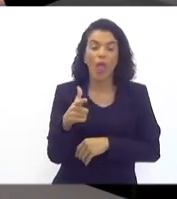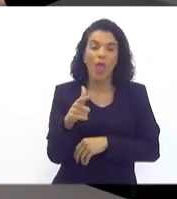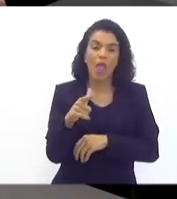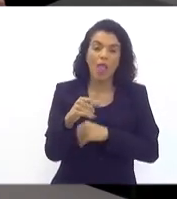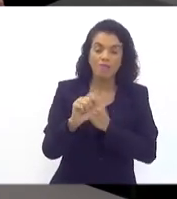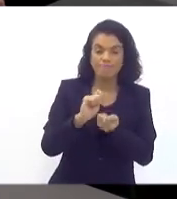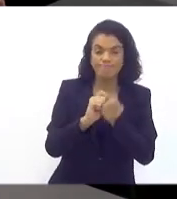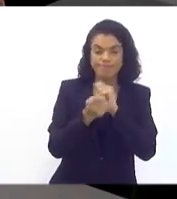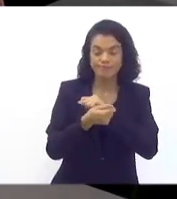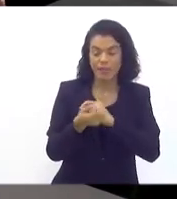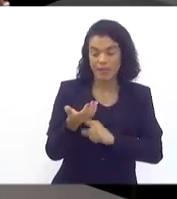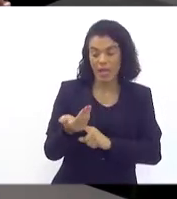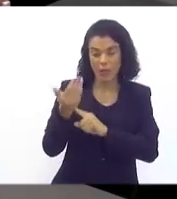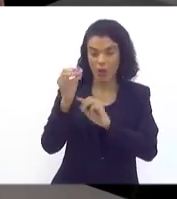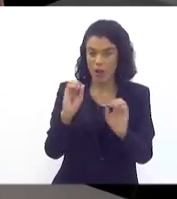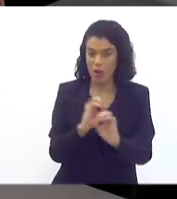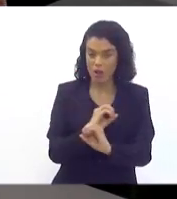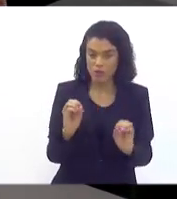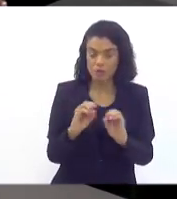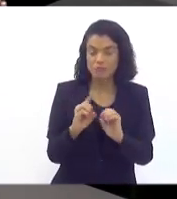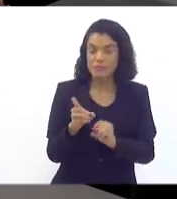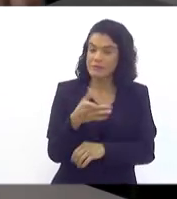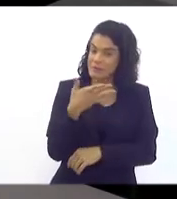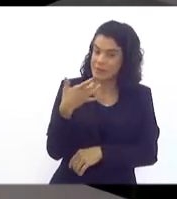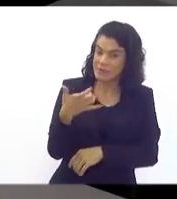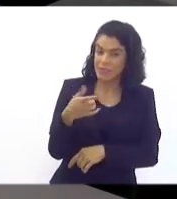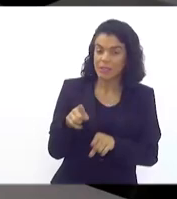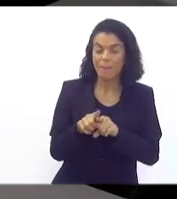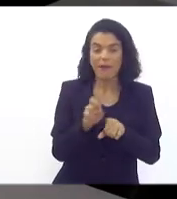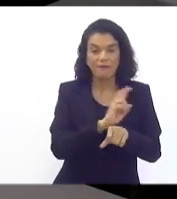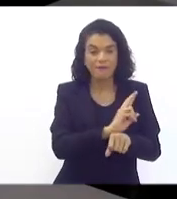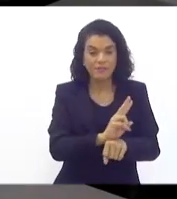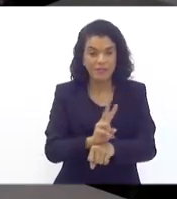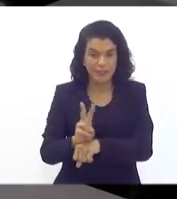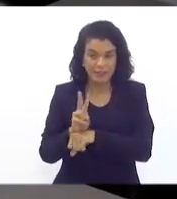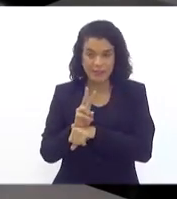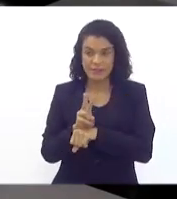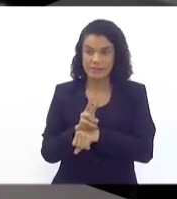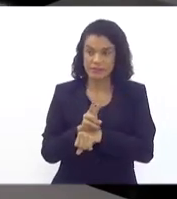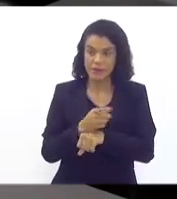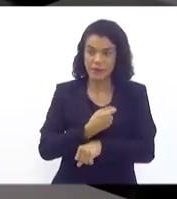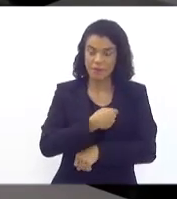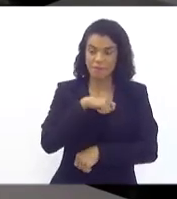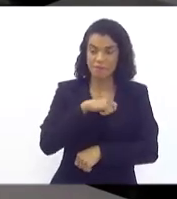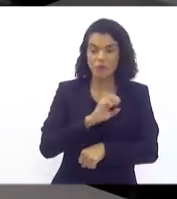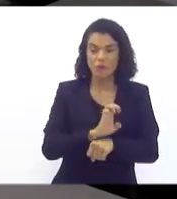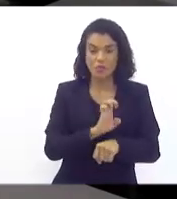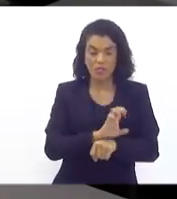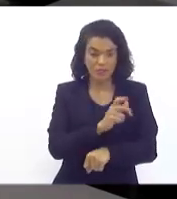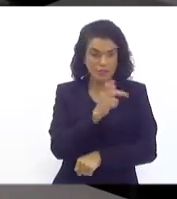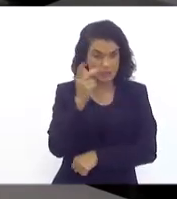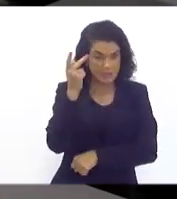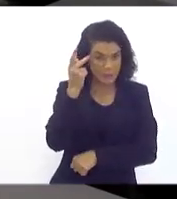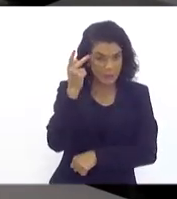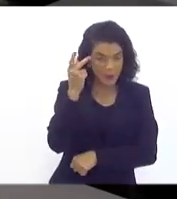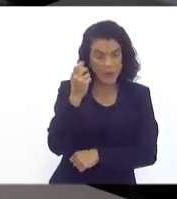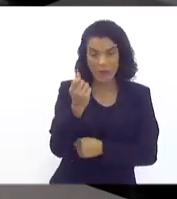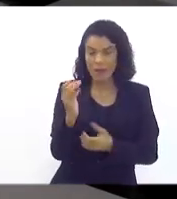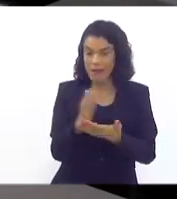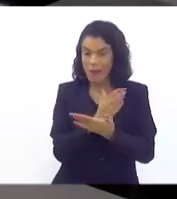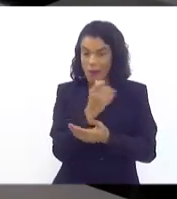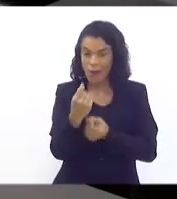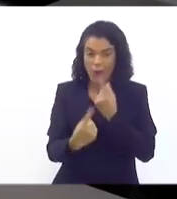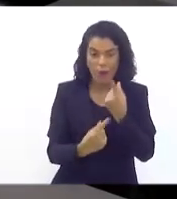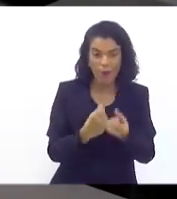que isso poderia facilitar a agência a questão da fiscalização que no Estado de São Paulo que a gente viu e em algumas outras